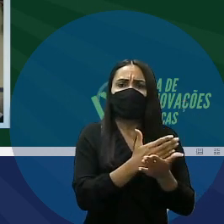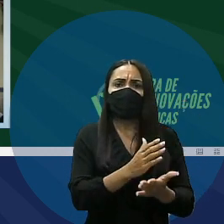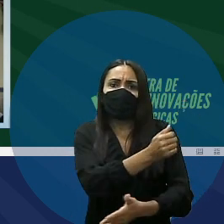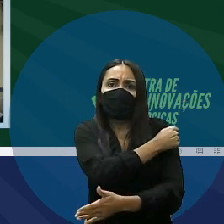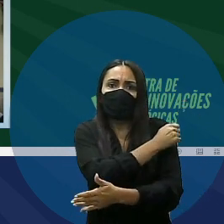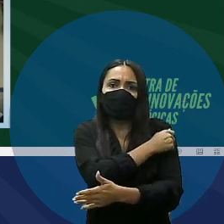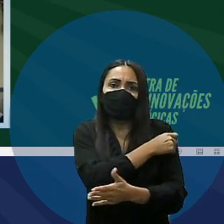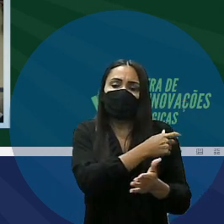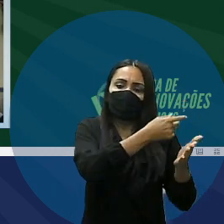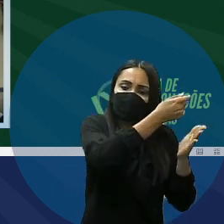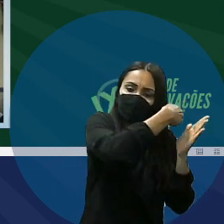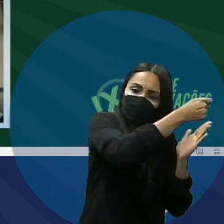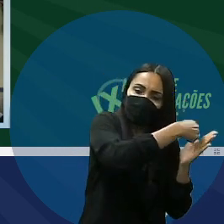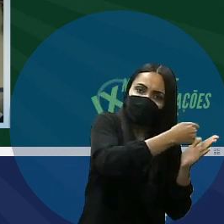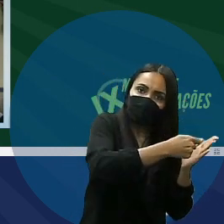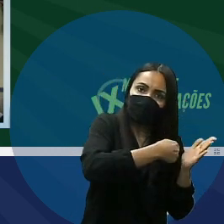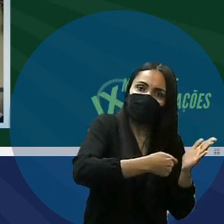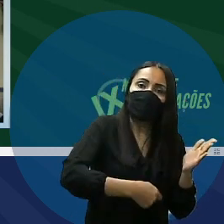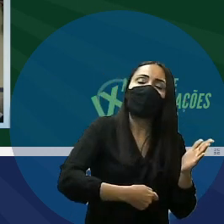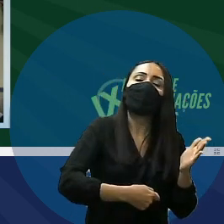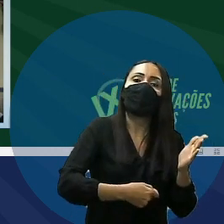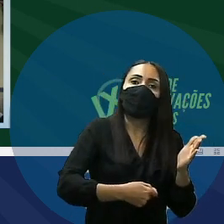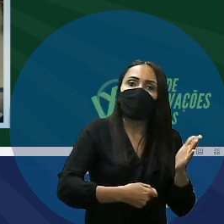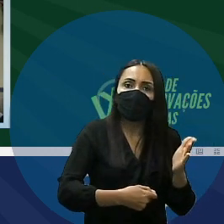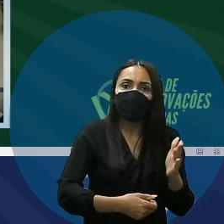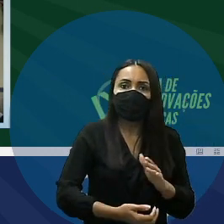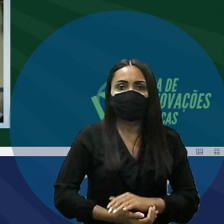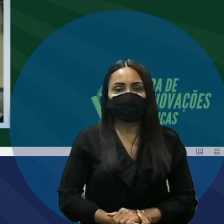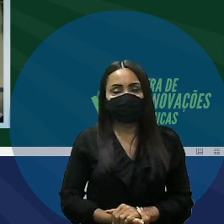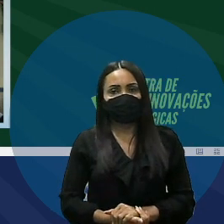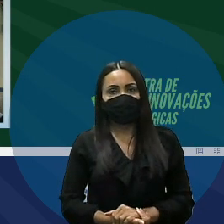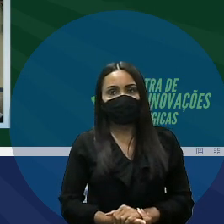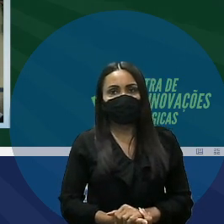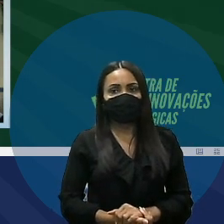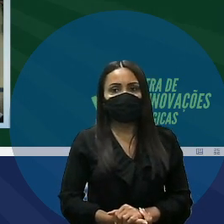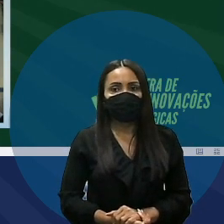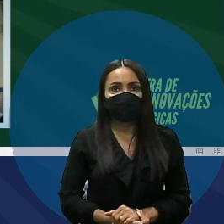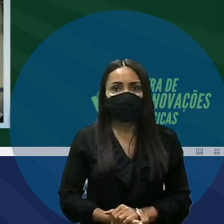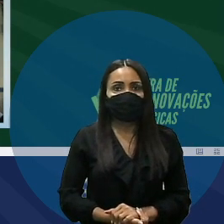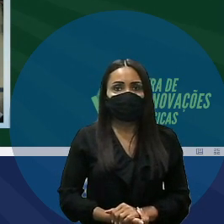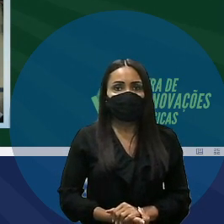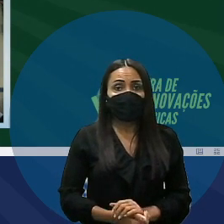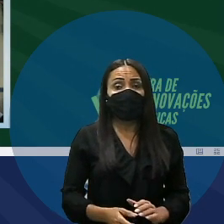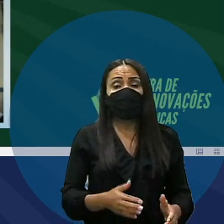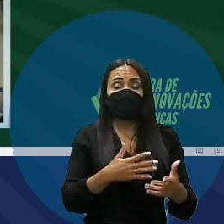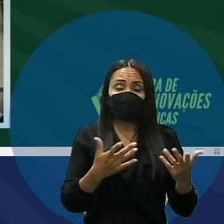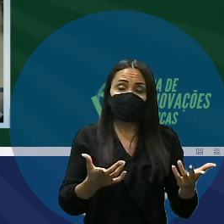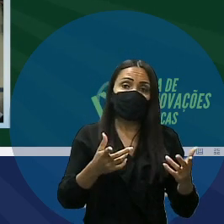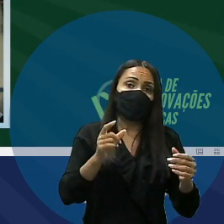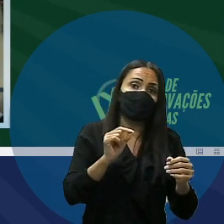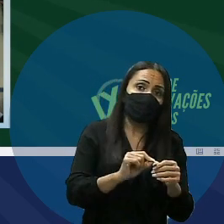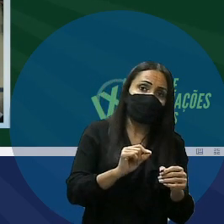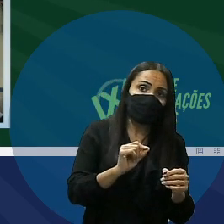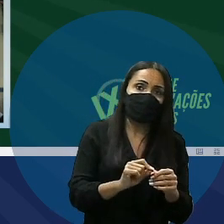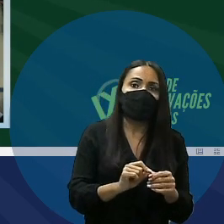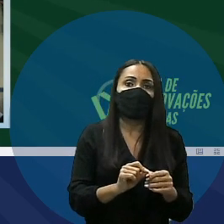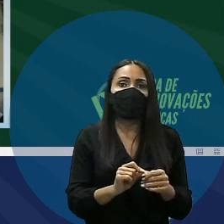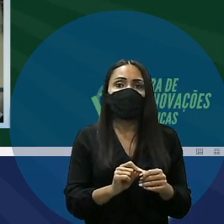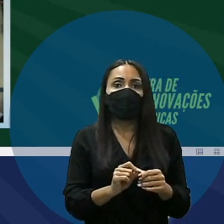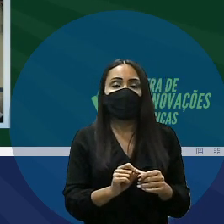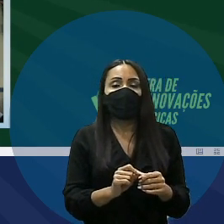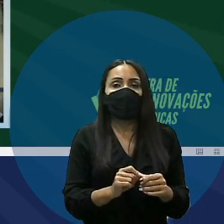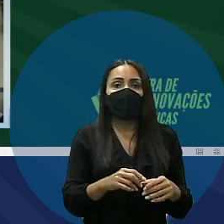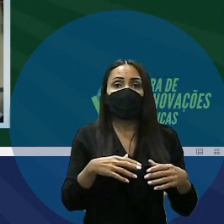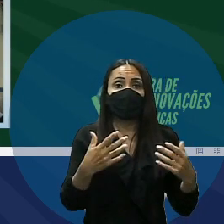escrevendo, fazendo suas próprias músicas, eles estavam produzindo, alguns têm intenção de produzir para a